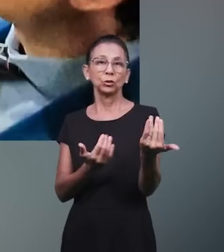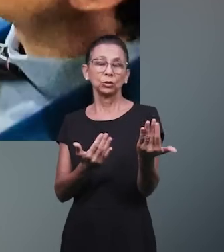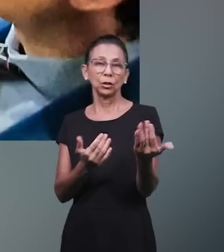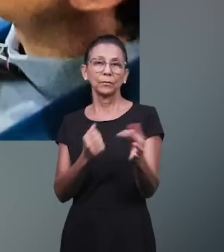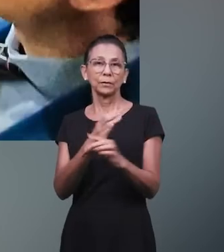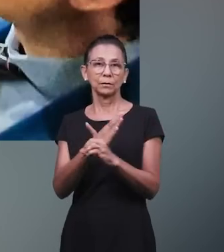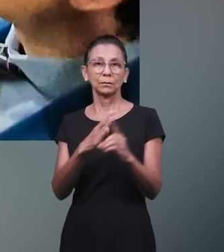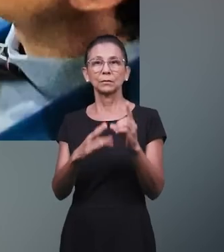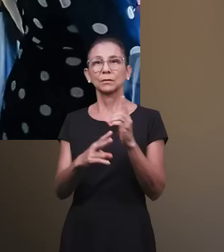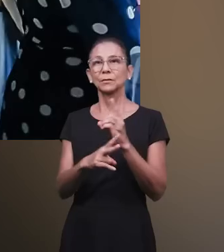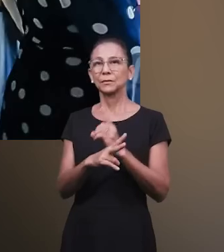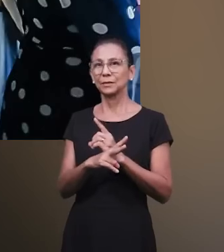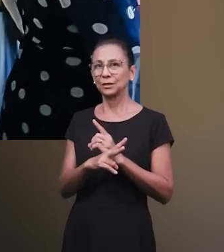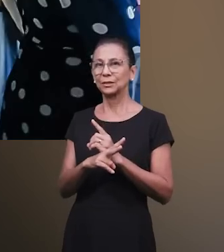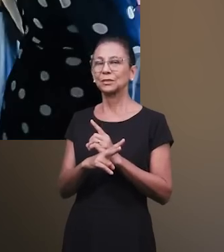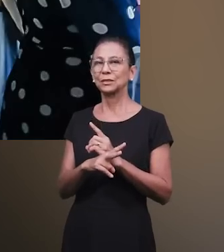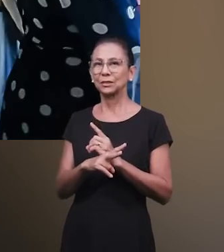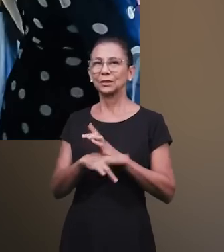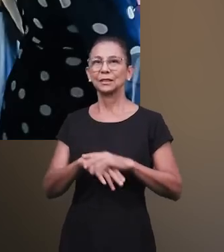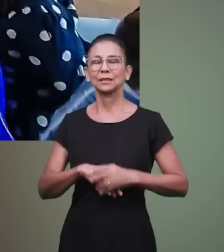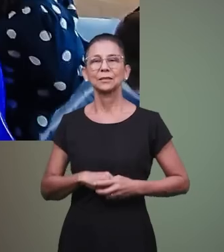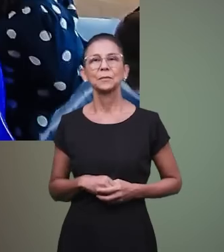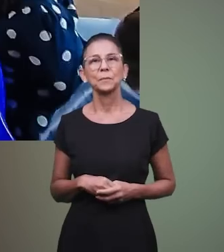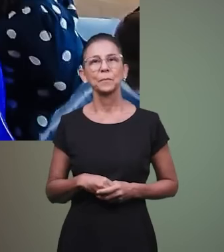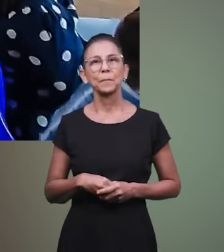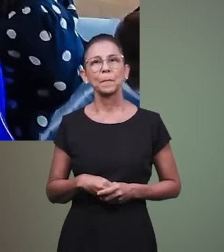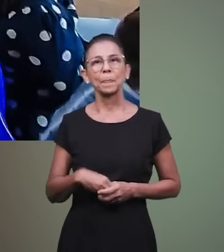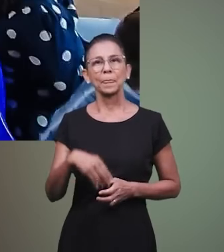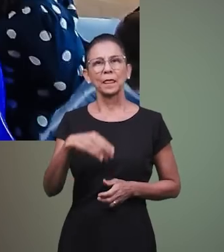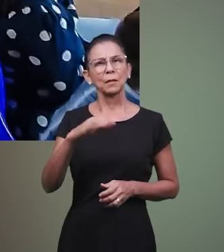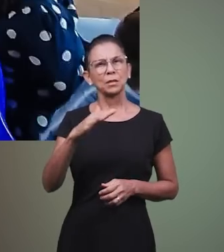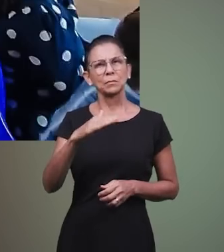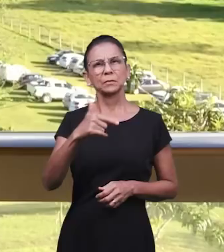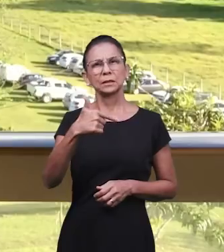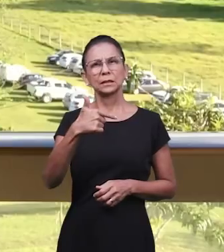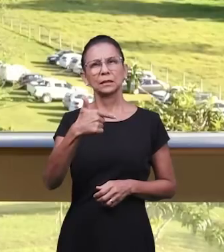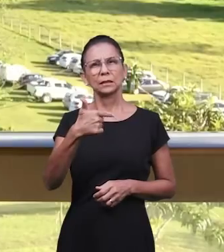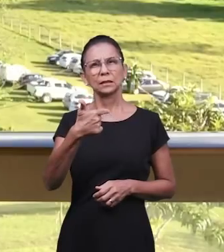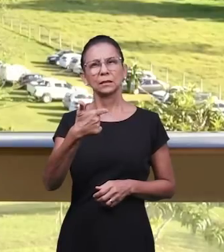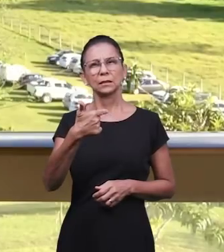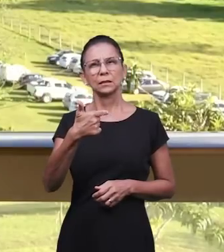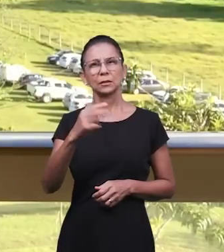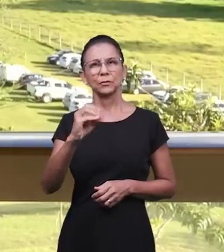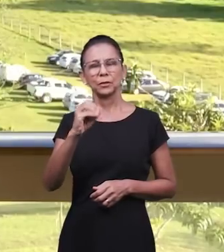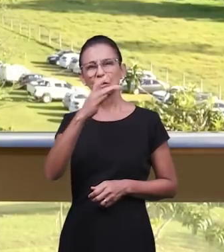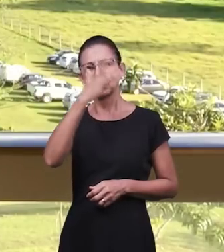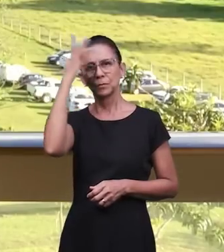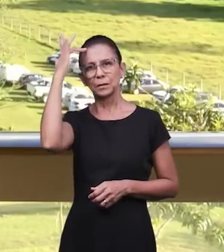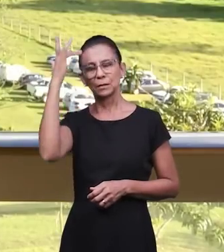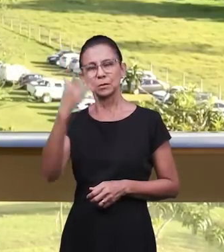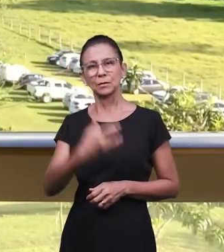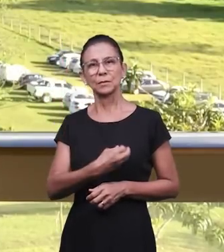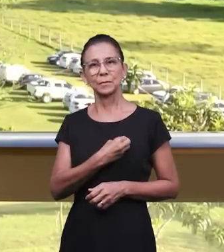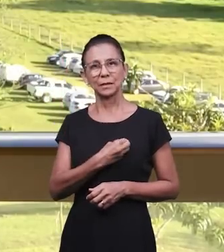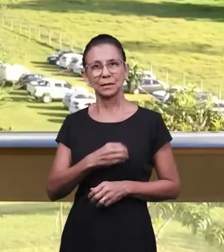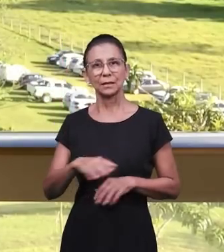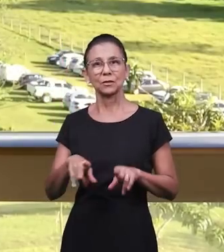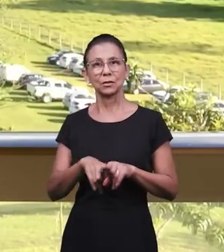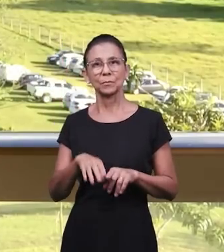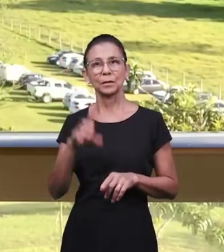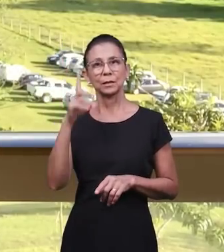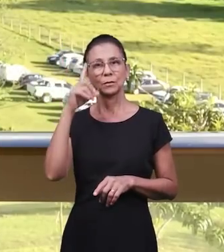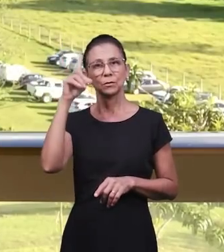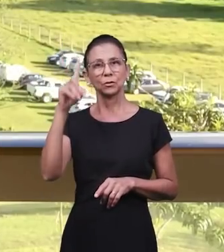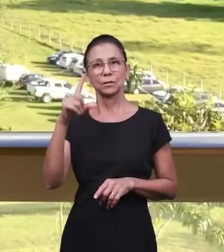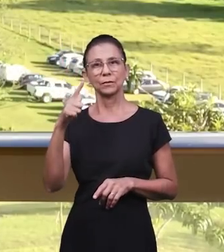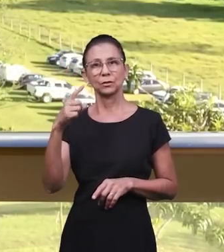vigília. Aproximadamente 120 pessoas estiveram presentes neste evento. No domingo pela manhã, dia 16 de abril, todas as igrejas